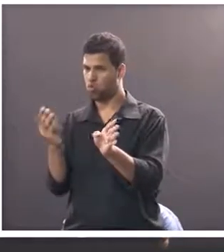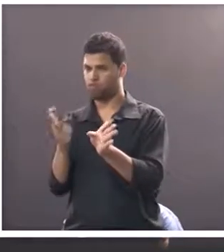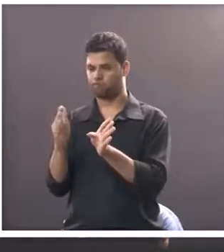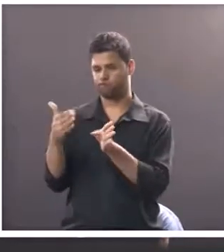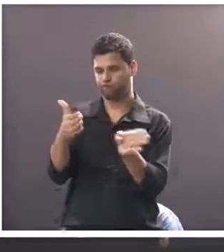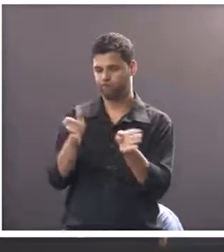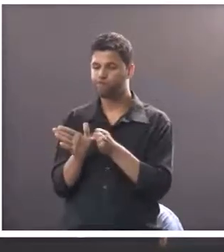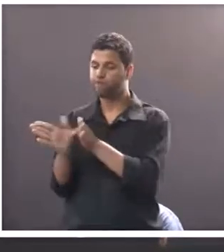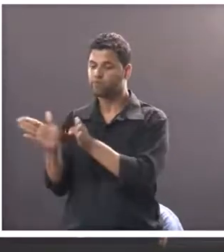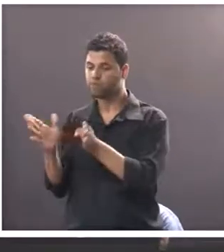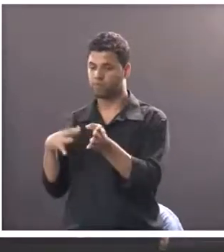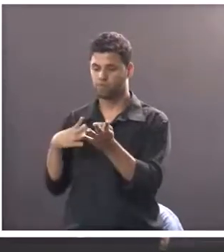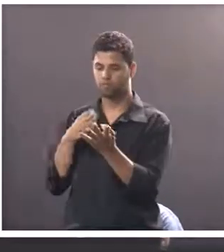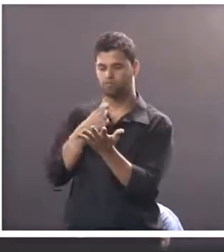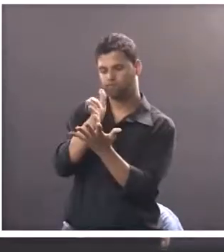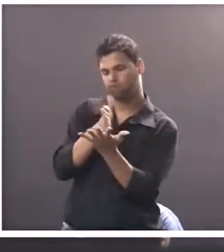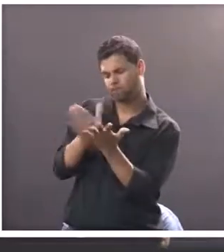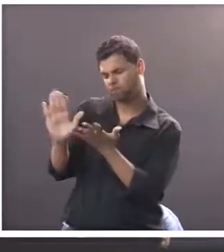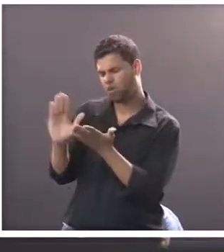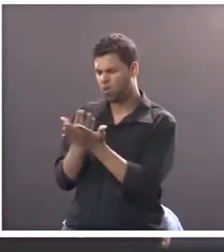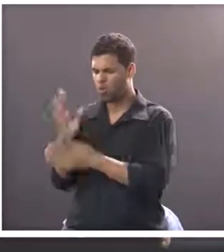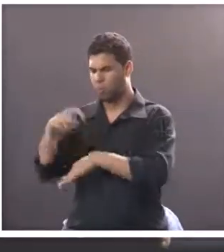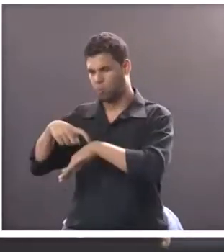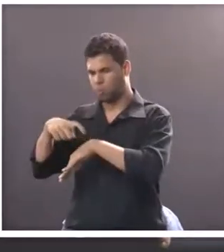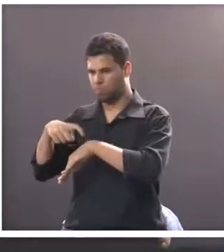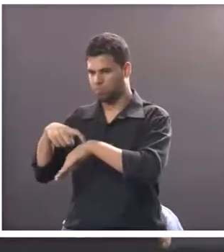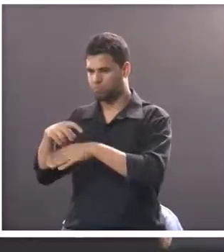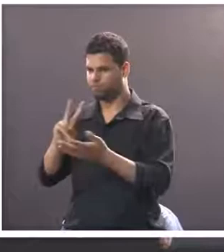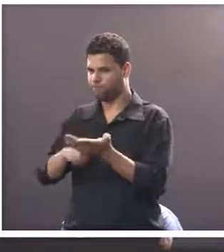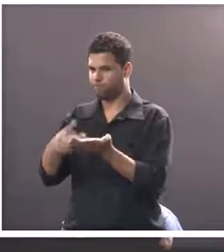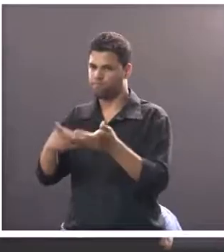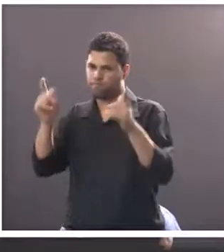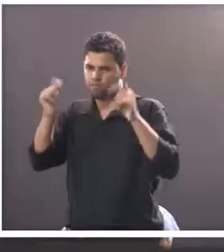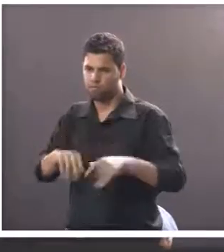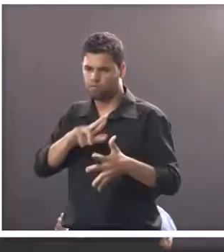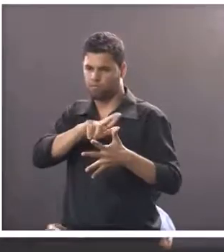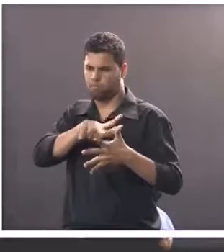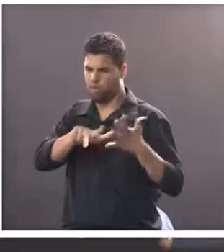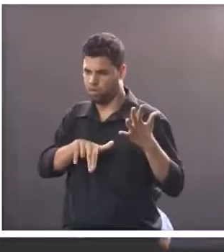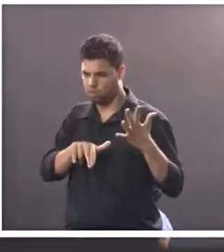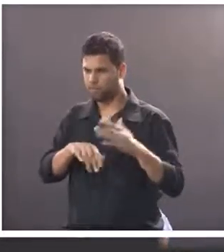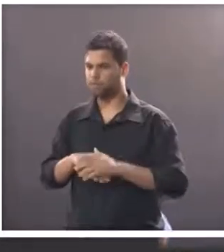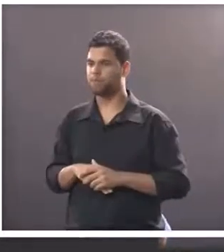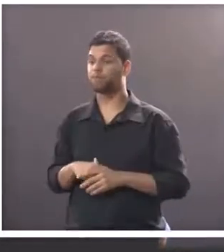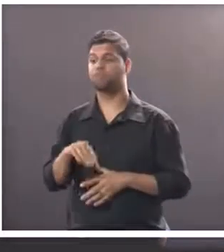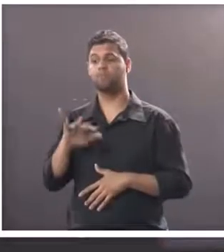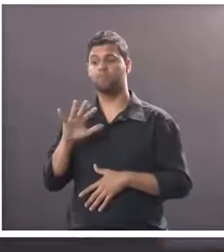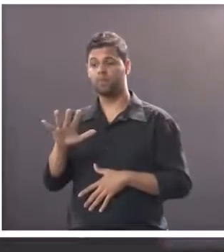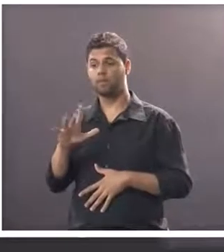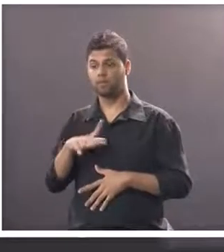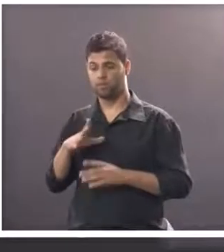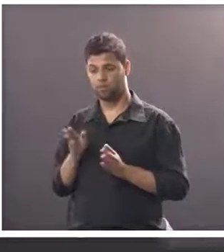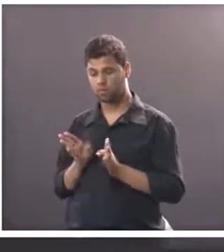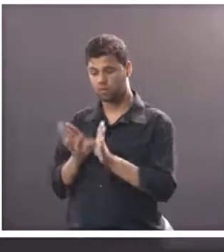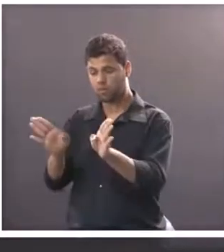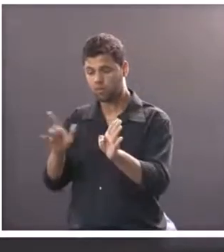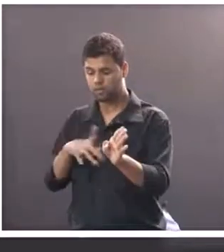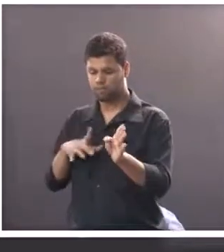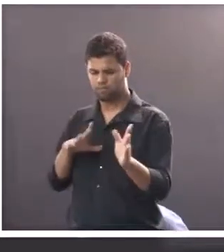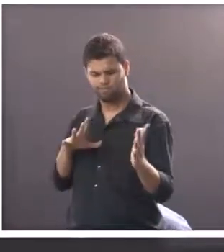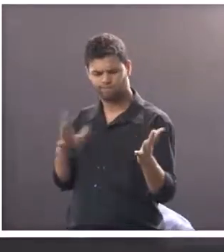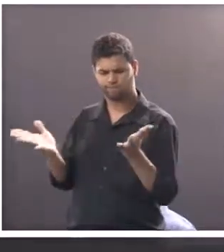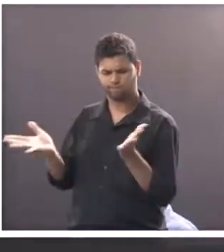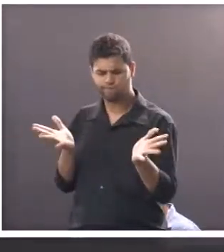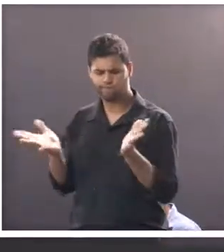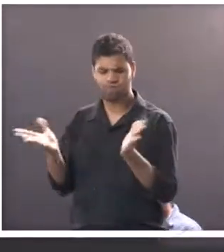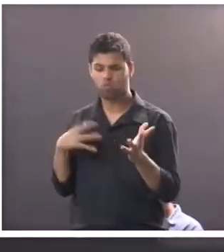4, 5, 15 caminhos para traduzir. E qual escolha fazer? Nós sempre nos deparamos com isso. Quando